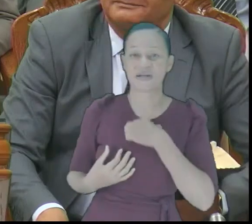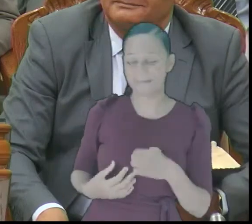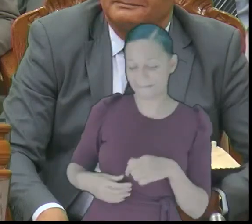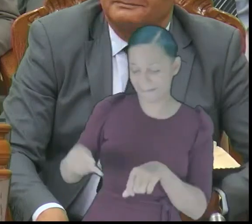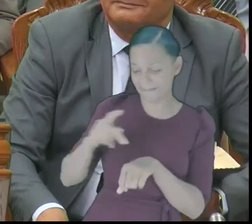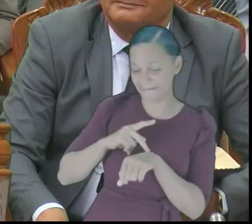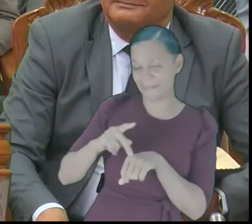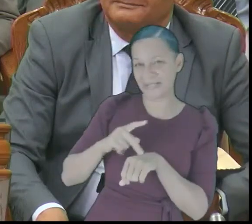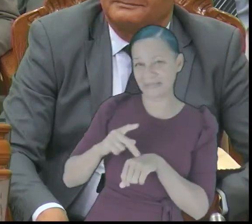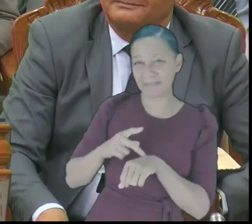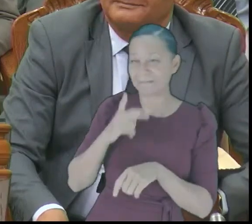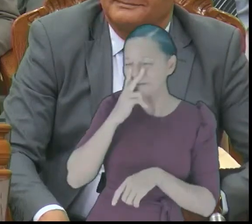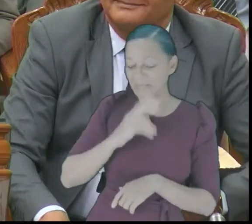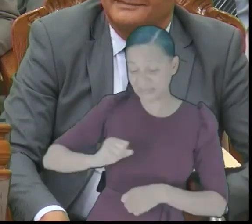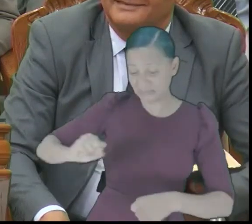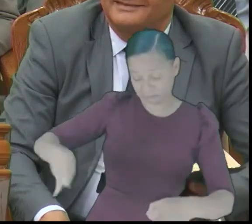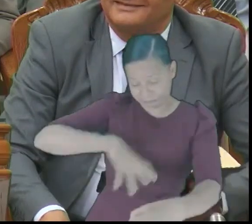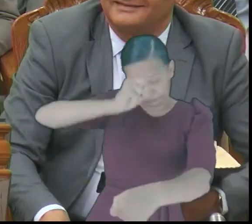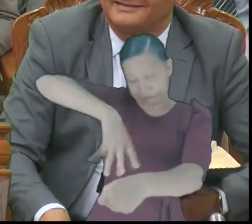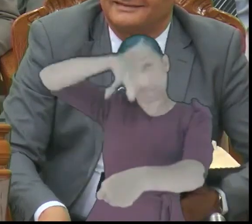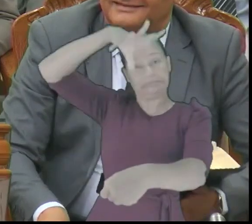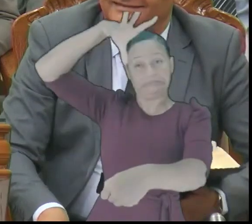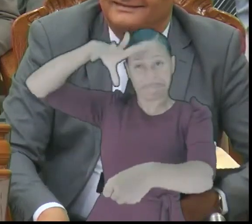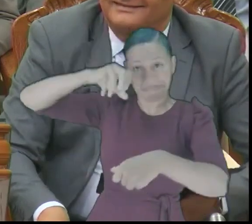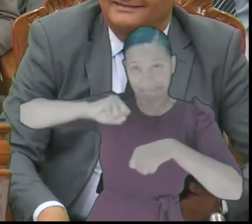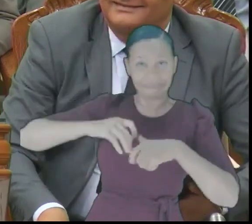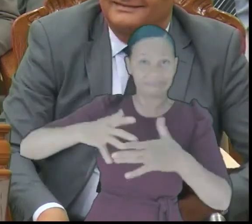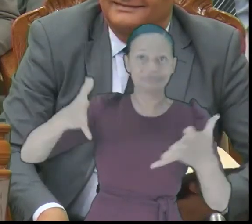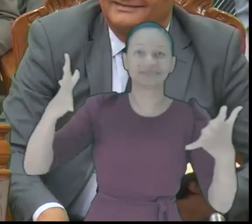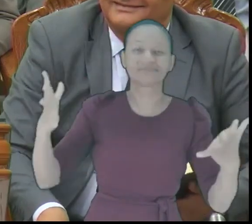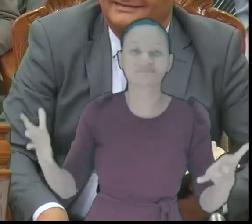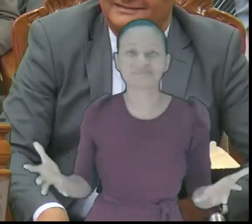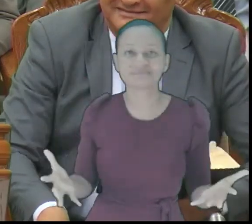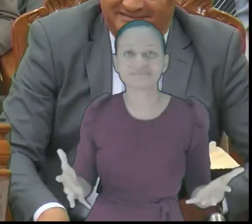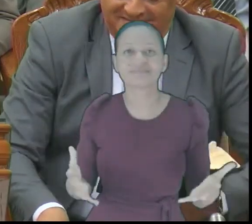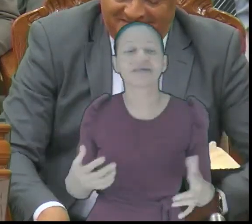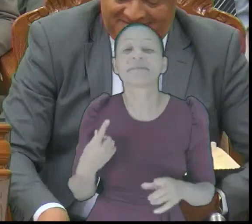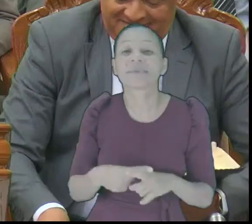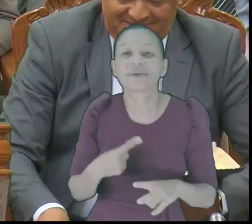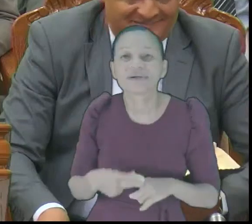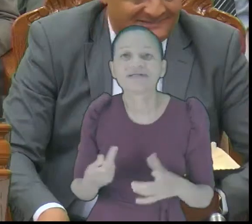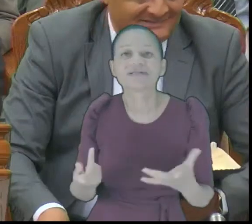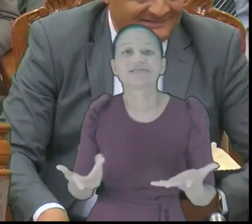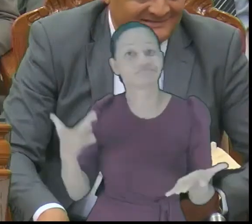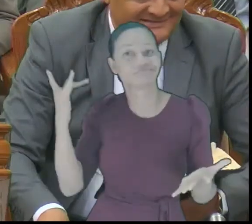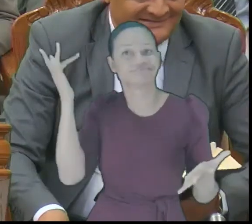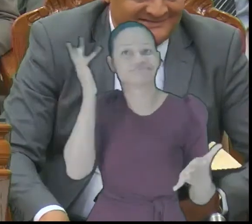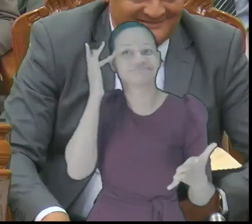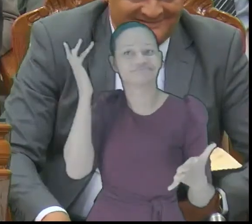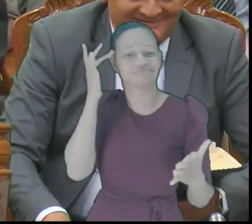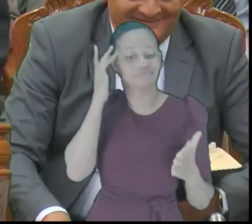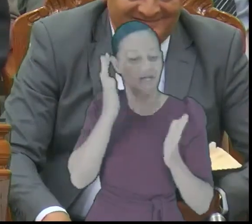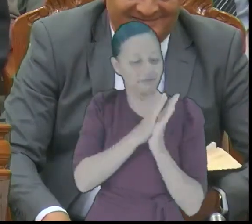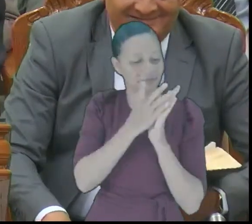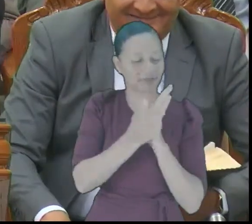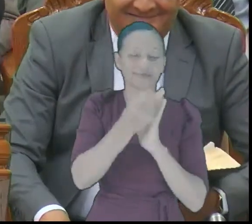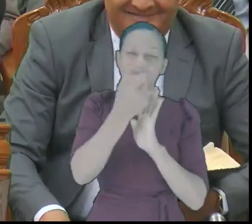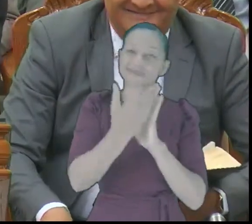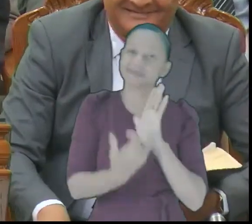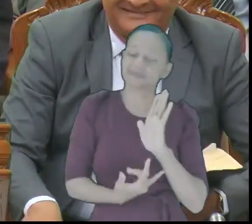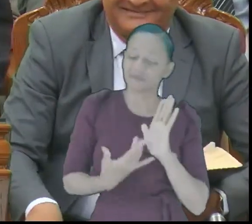parecendo um despacho? Glória a Jesus. Por quê? Porque a Bíblia manda vestir